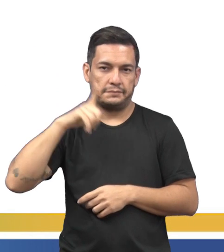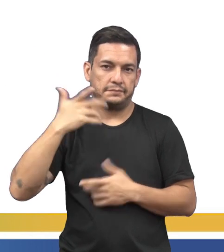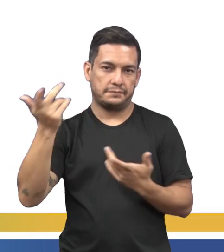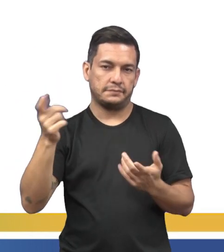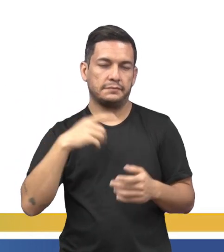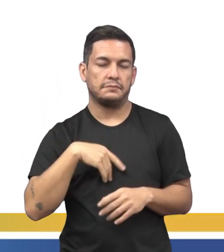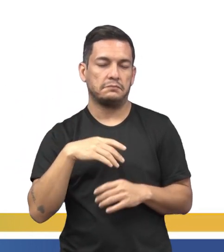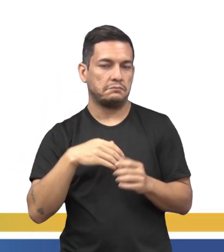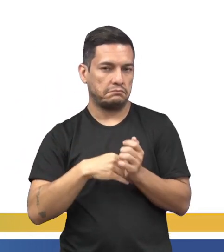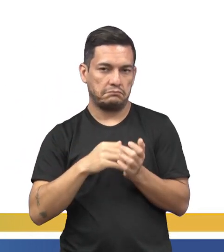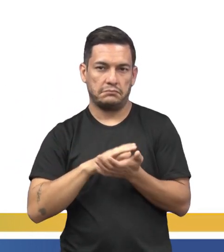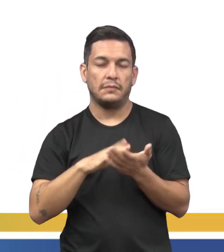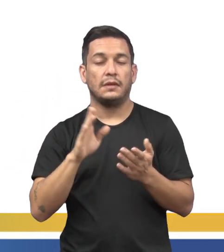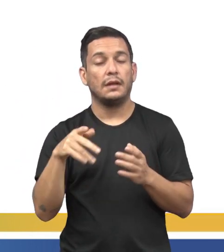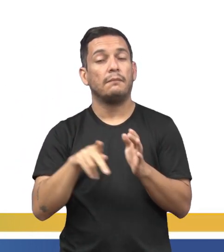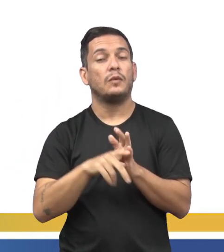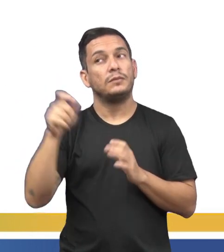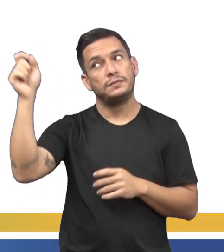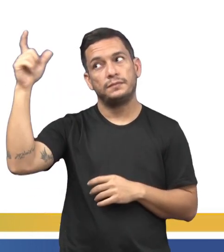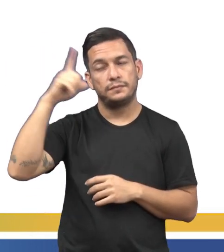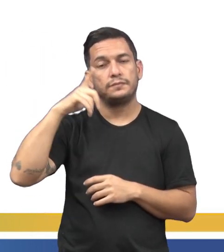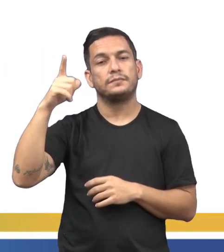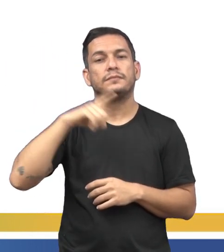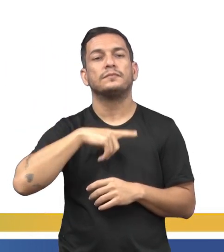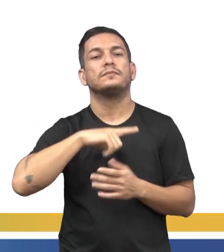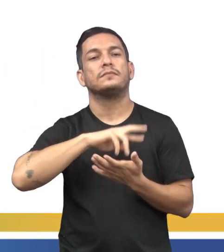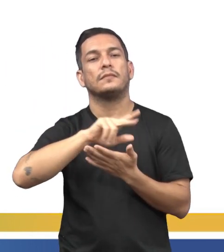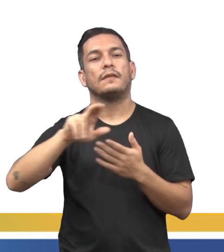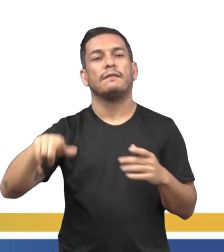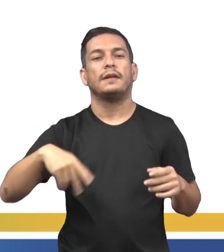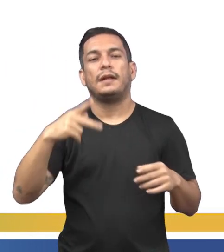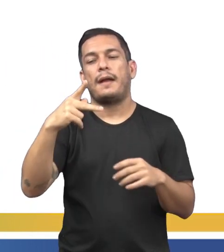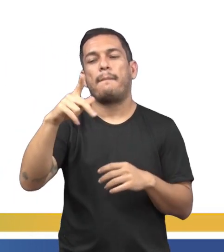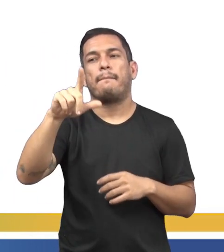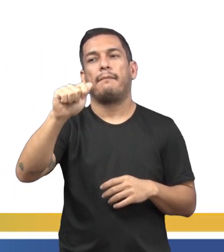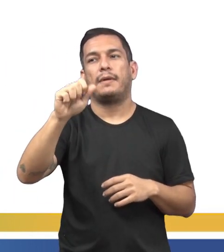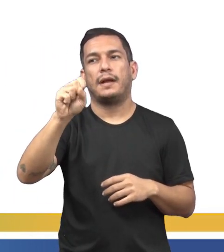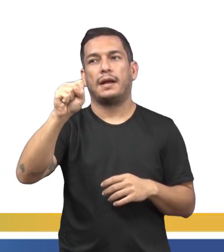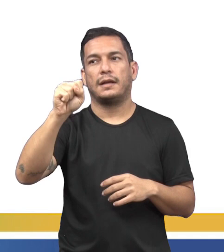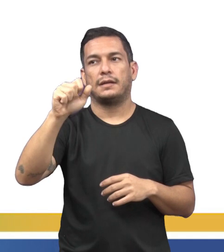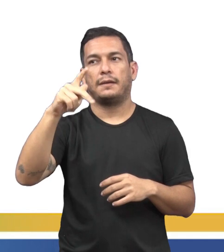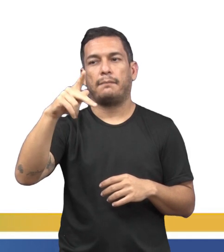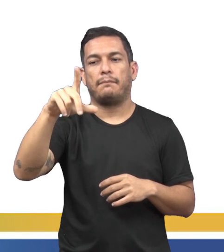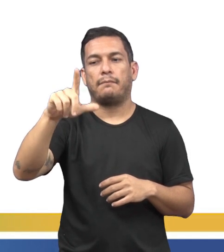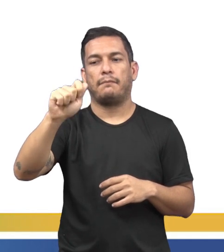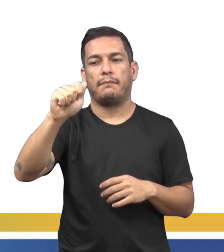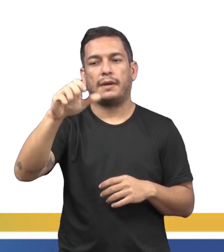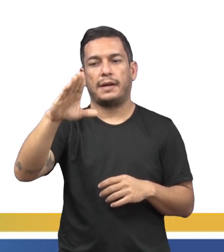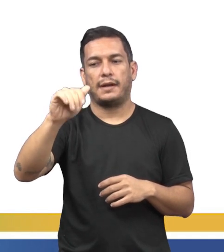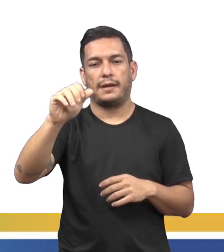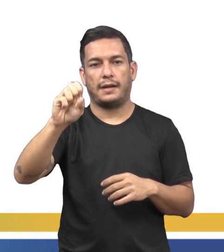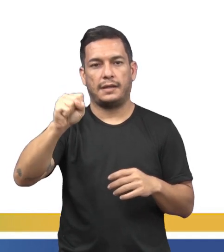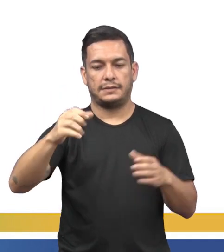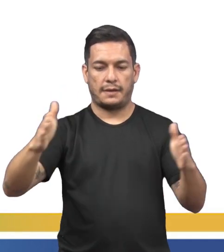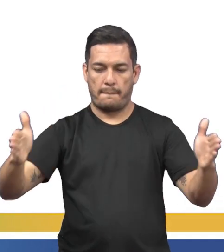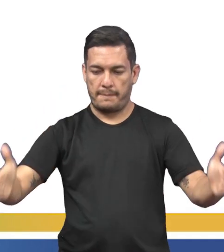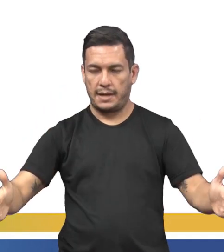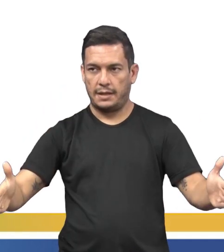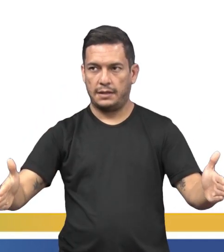é proveniente do Sol. Então, vai existir várias placas que vão ser postas em casas ou vão criar